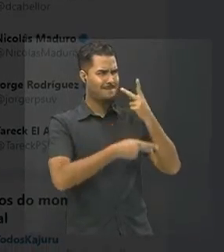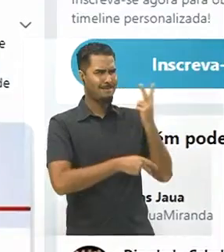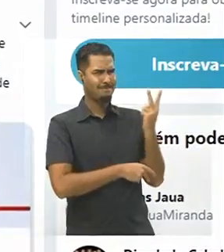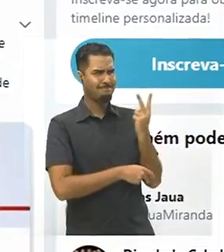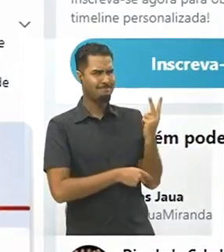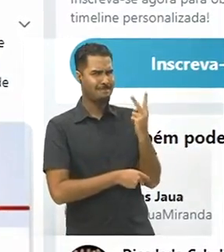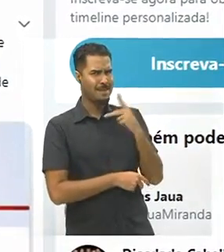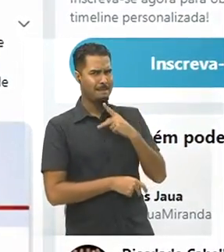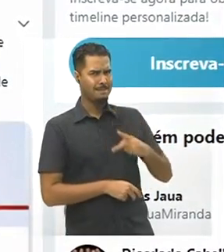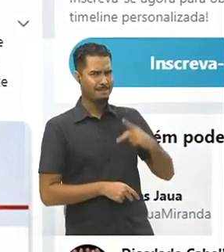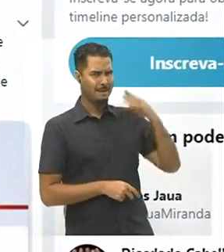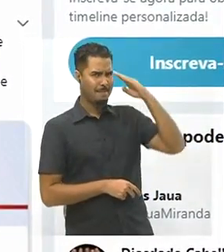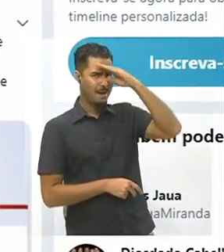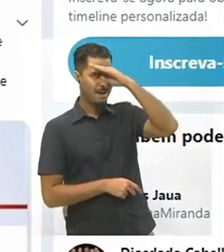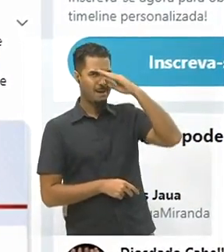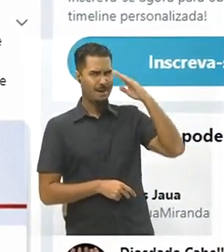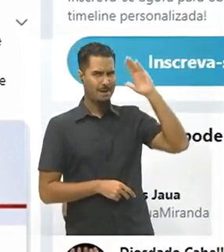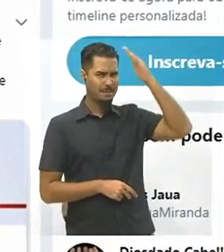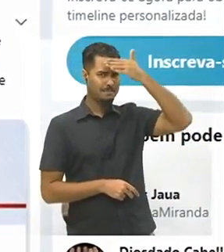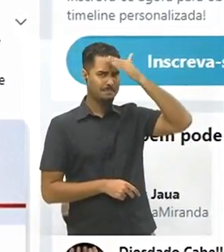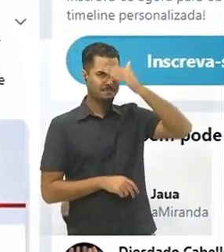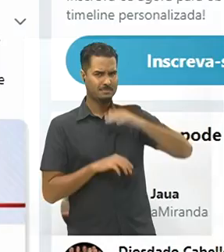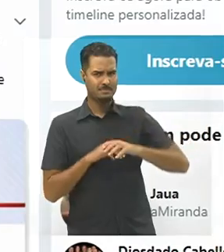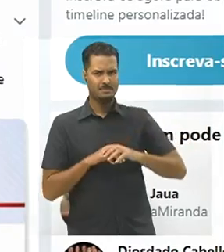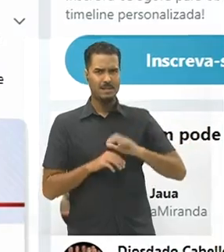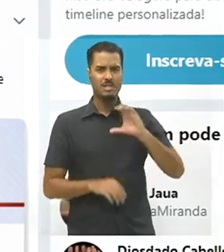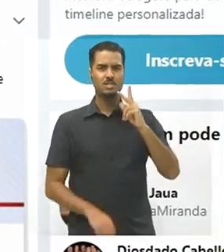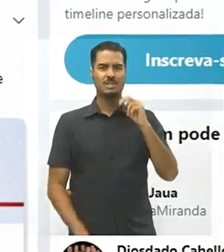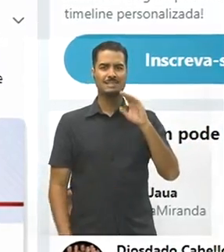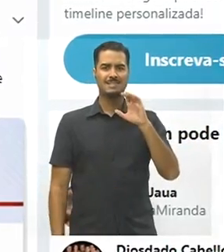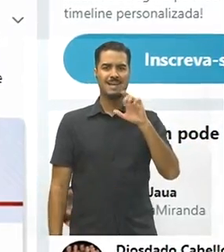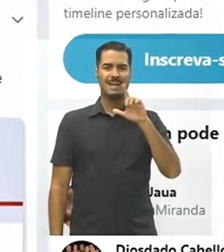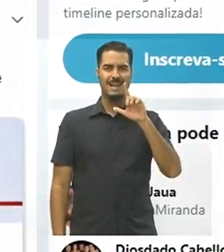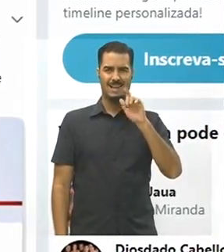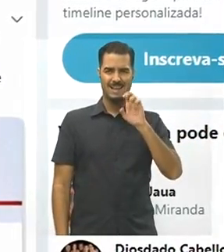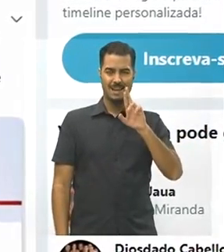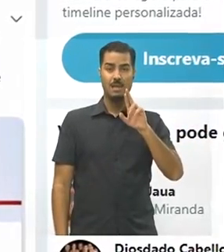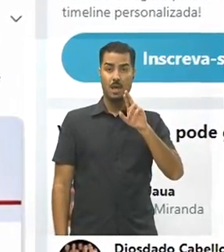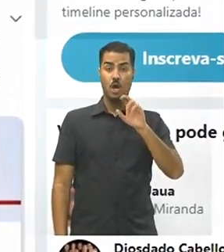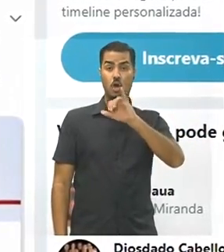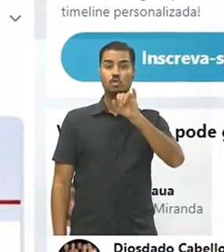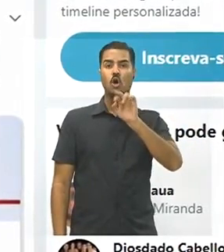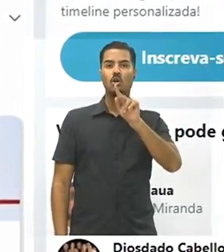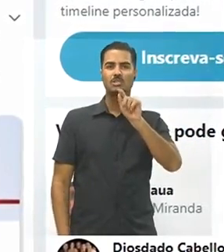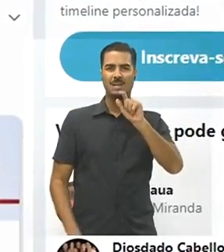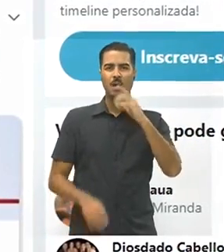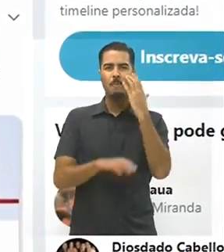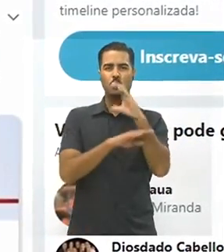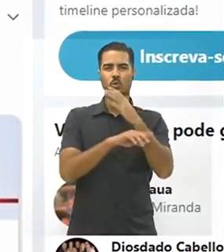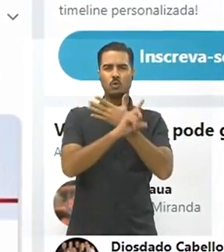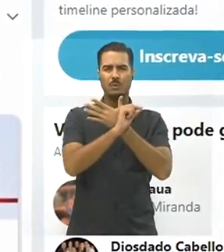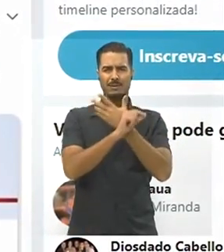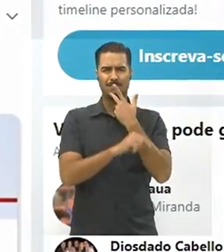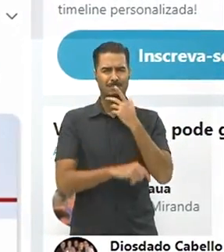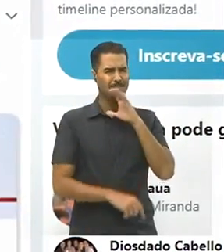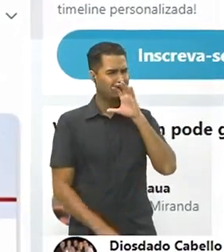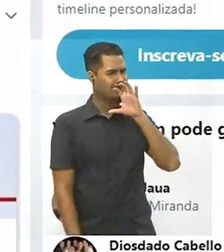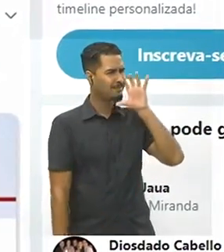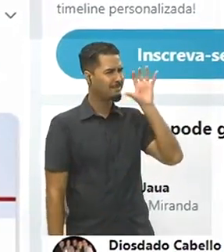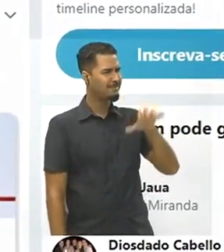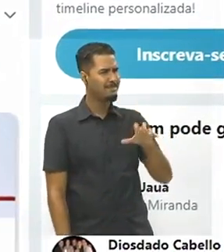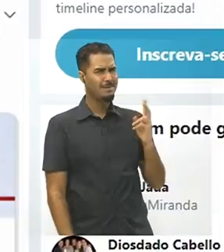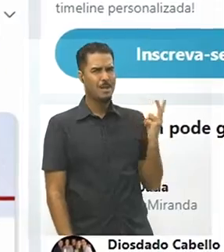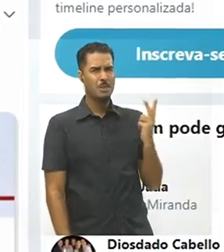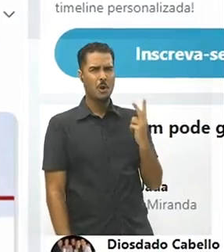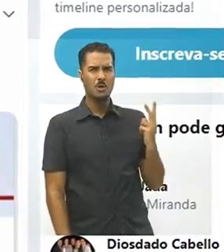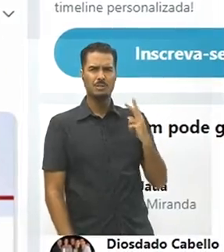brasileiro. O chanceler Jorge Arreaza acrescentou por tweet que é grotesco ver a dois chefes de Estado com